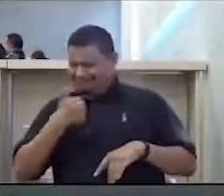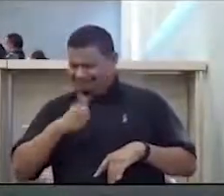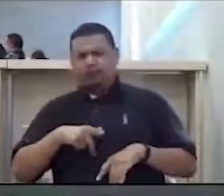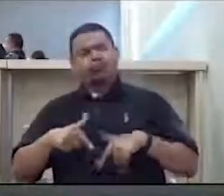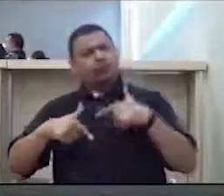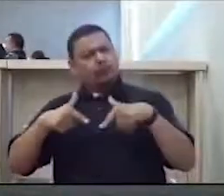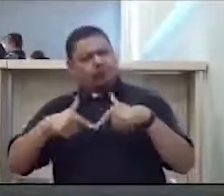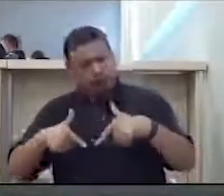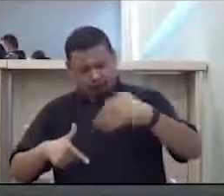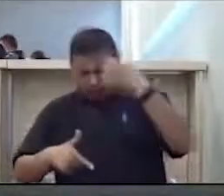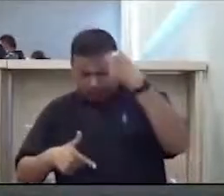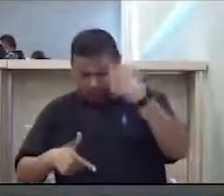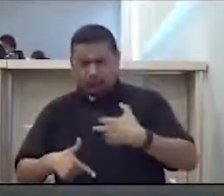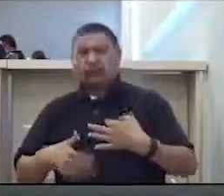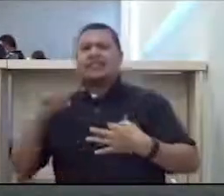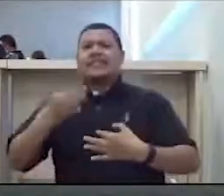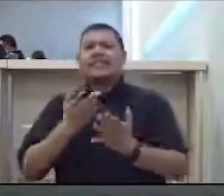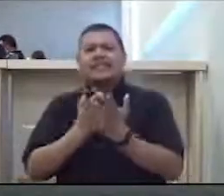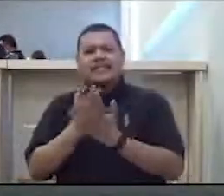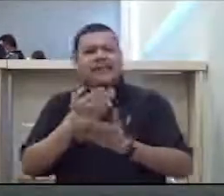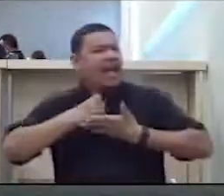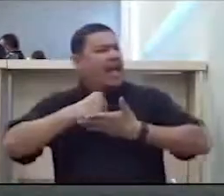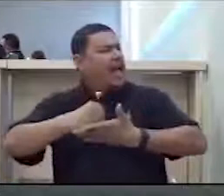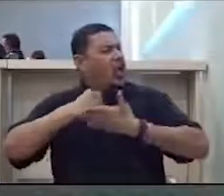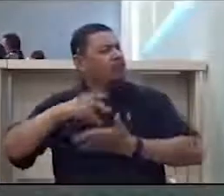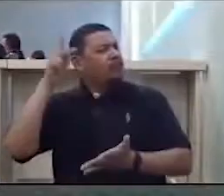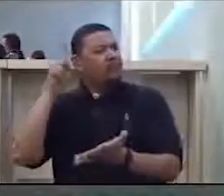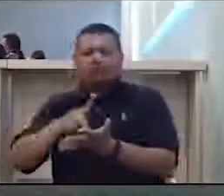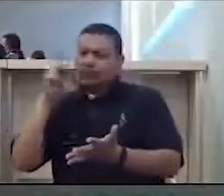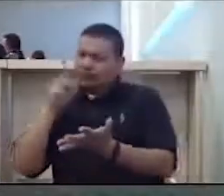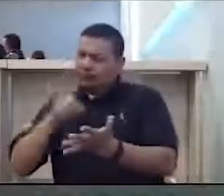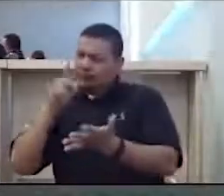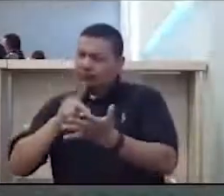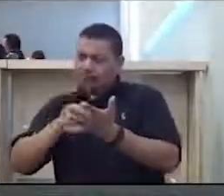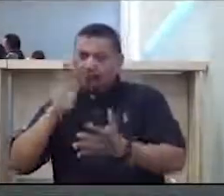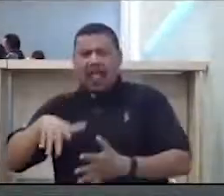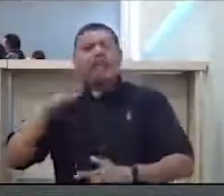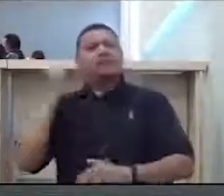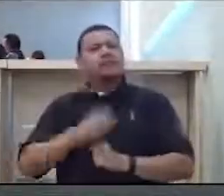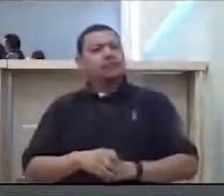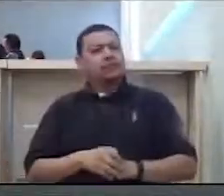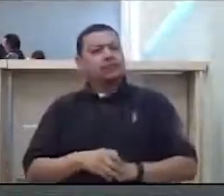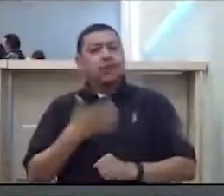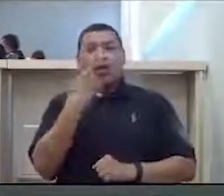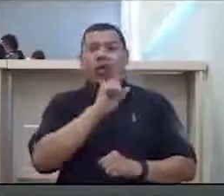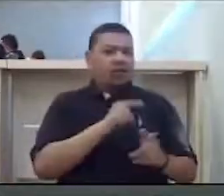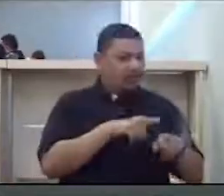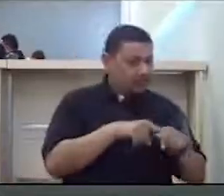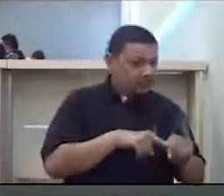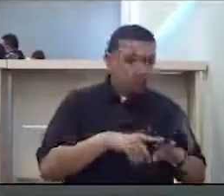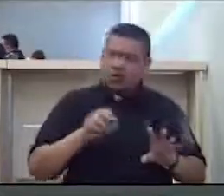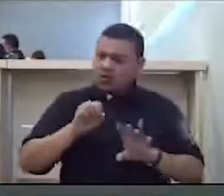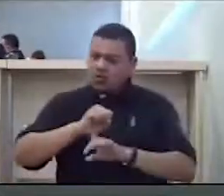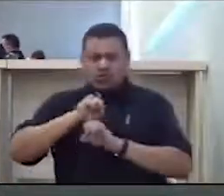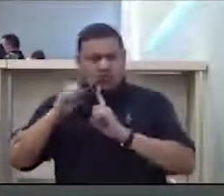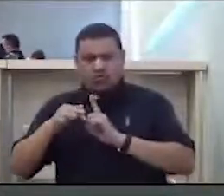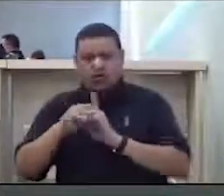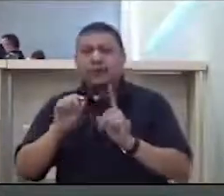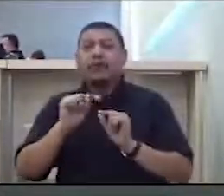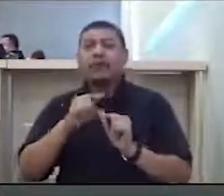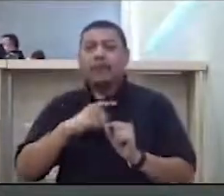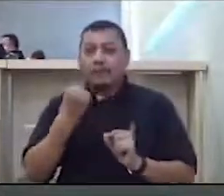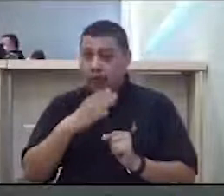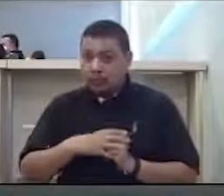dedicada, pessoa que dá o maior atendimento, beleza. Fulano, da Tec Social, o que que acontece? É